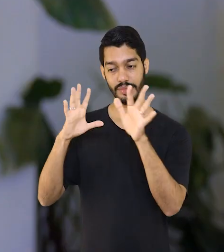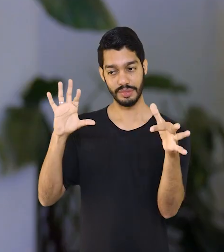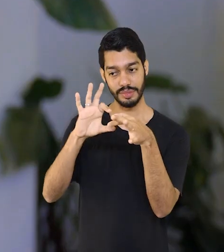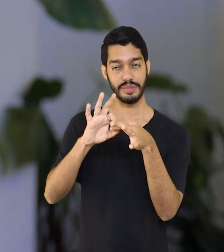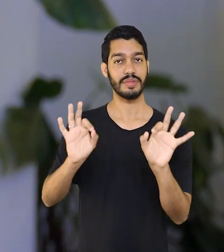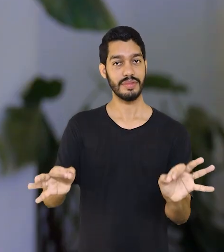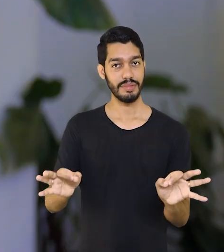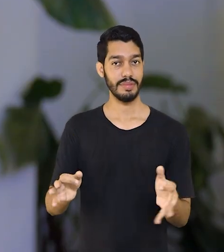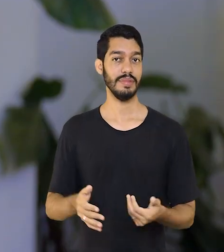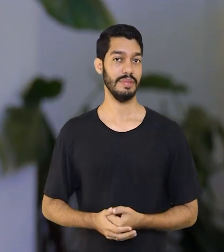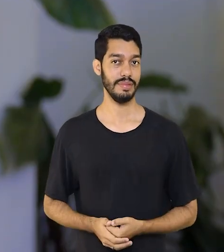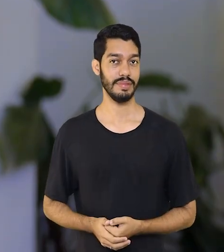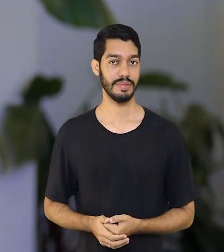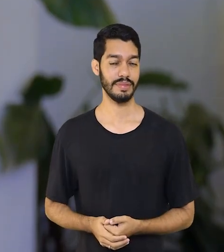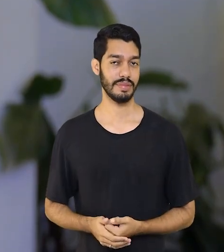vinculante. Então,